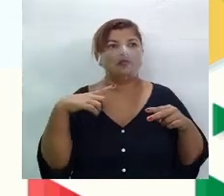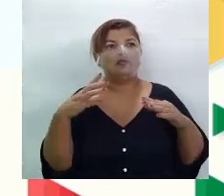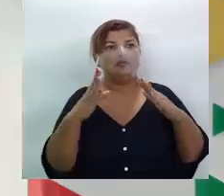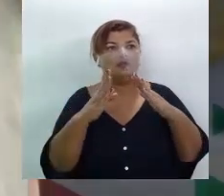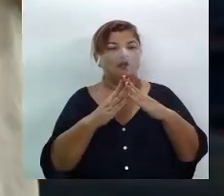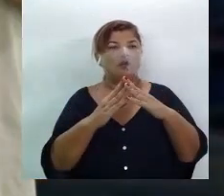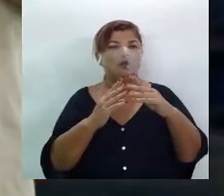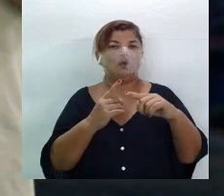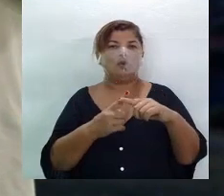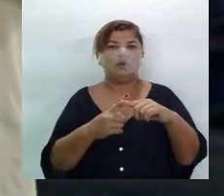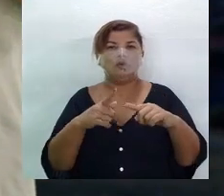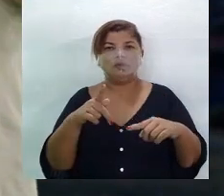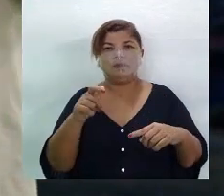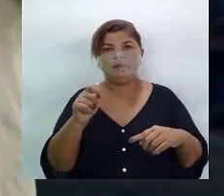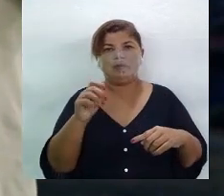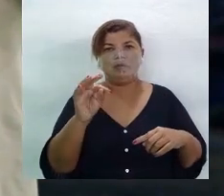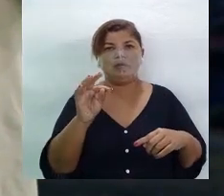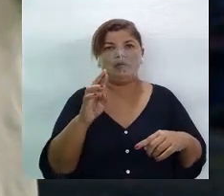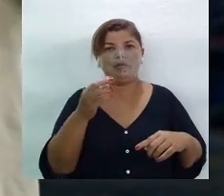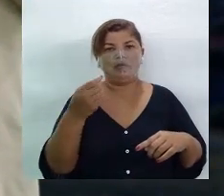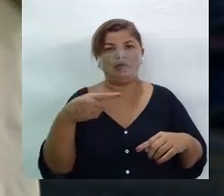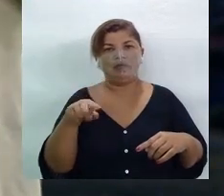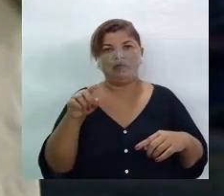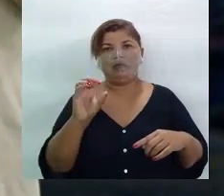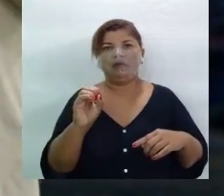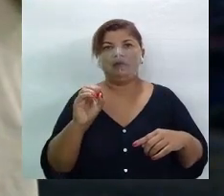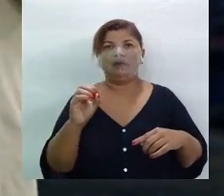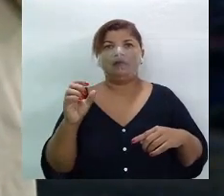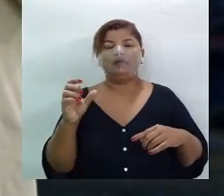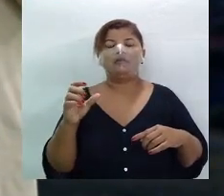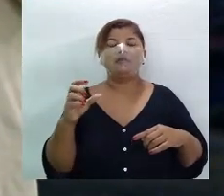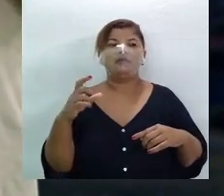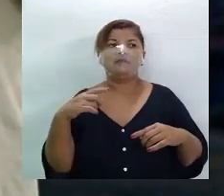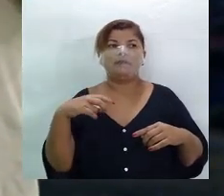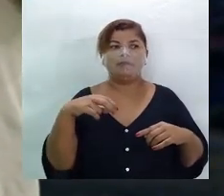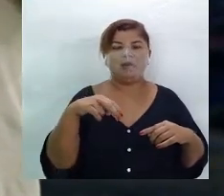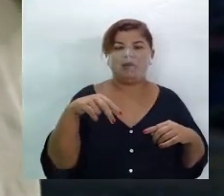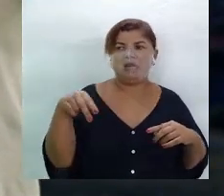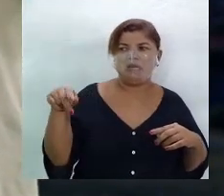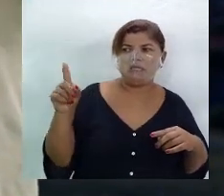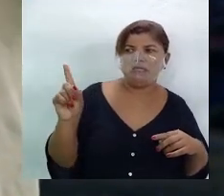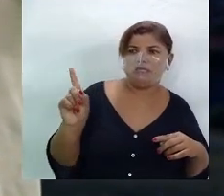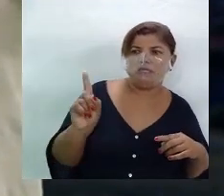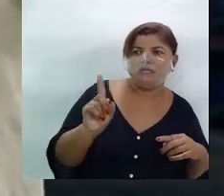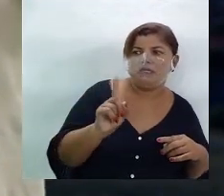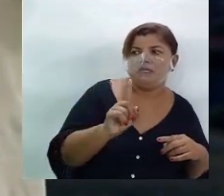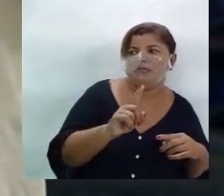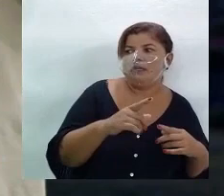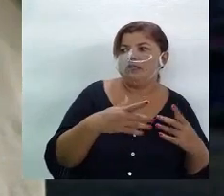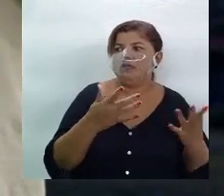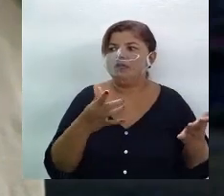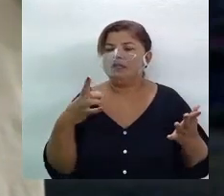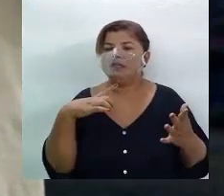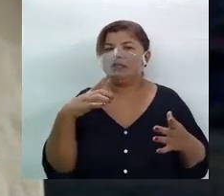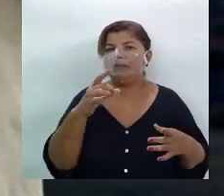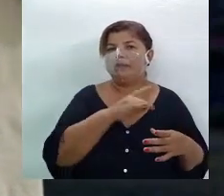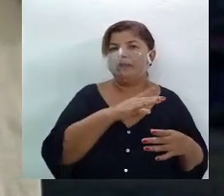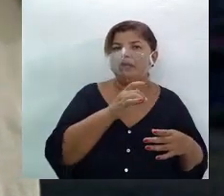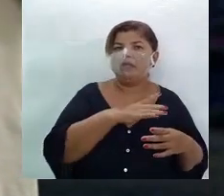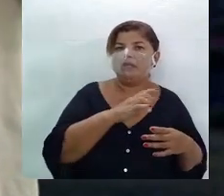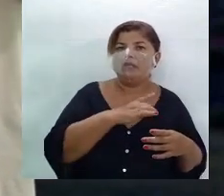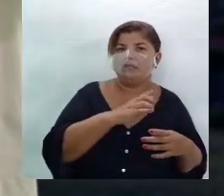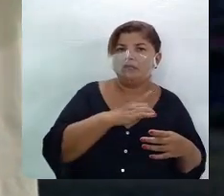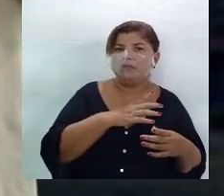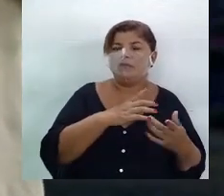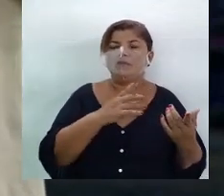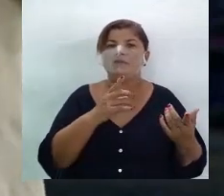do Patrão. É interessante que a gente tem uma relação com o medo um tanto ambivalente, né? O medo, ele